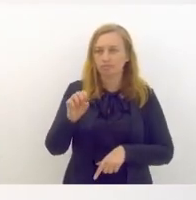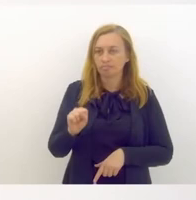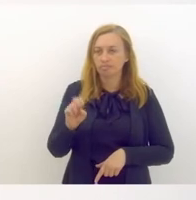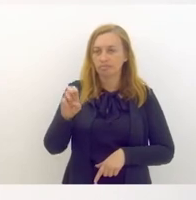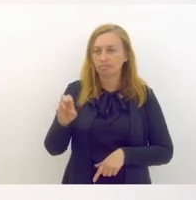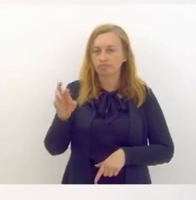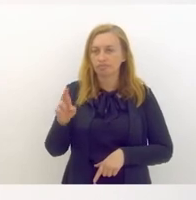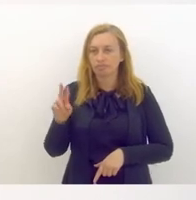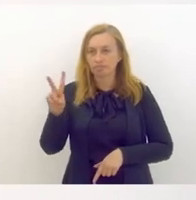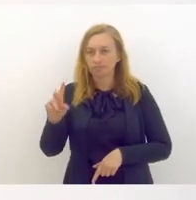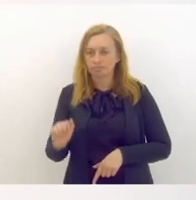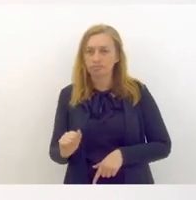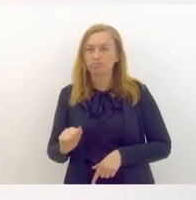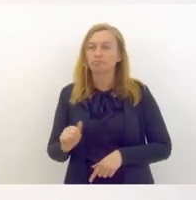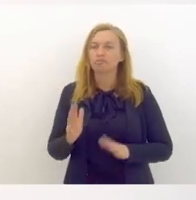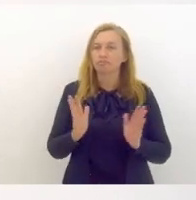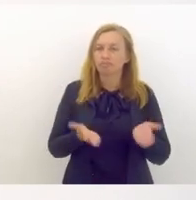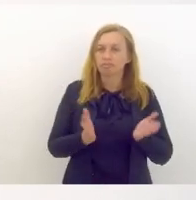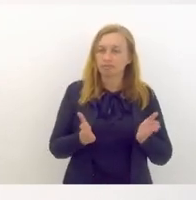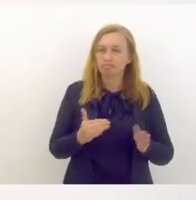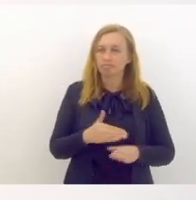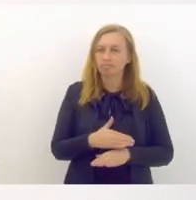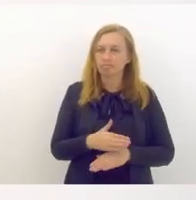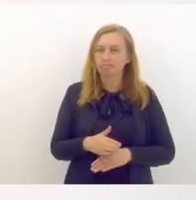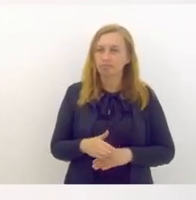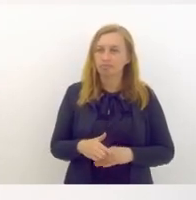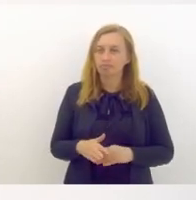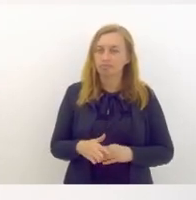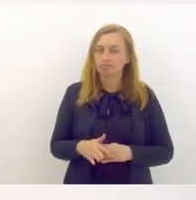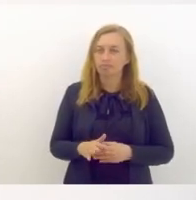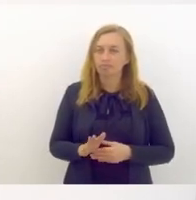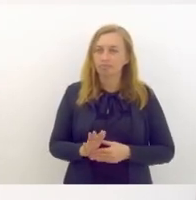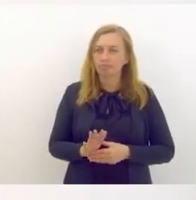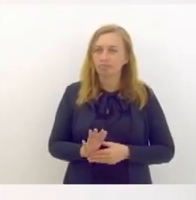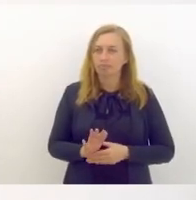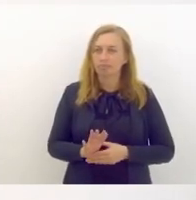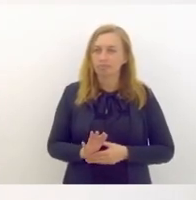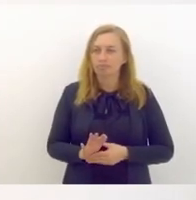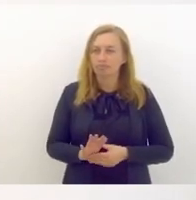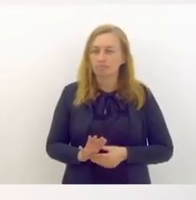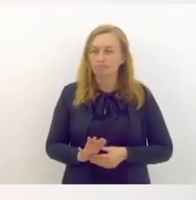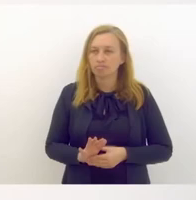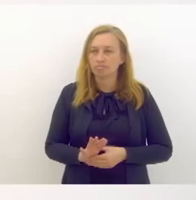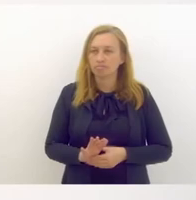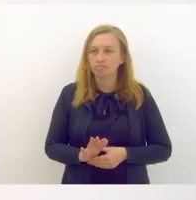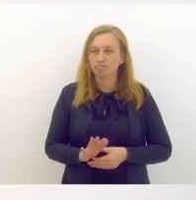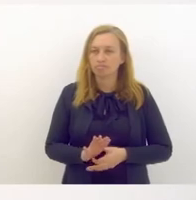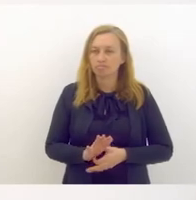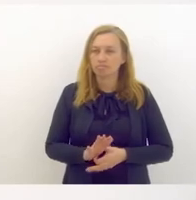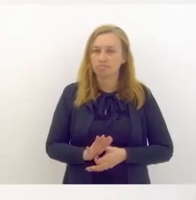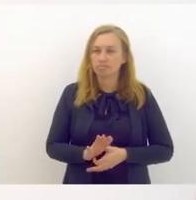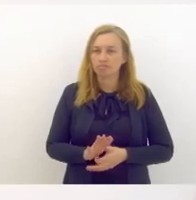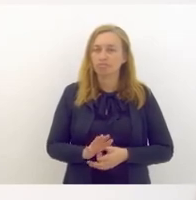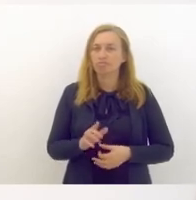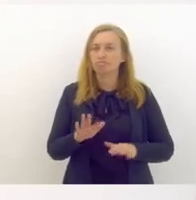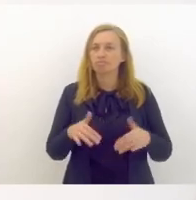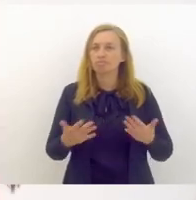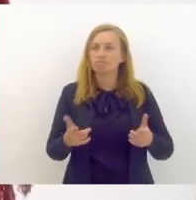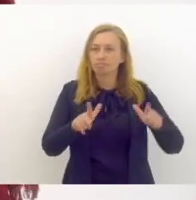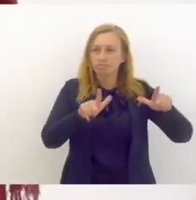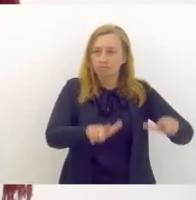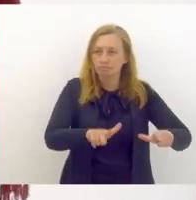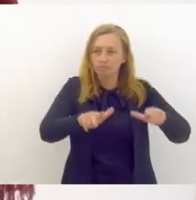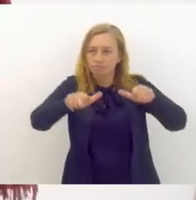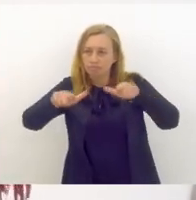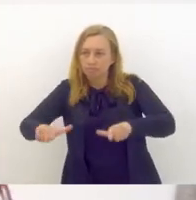12 anos, e agora todos os órgãos estão, formam INEA, em que você, quando ia demarcar a faixa marginal